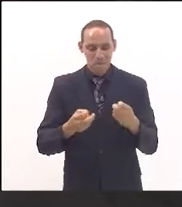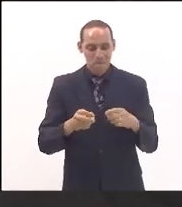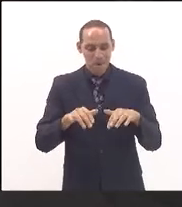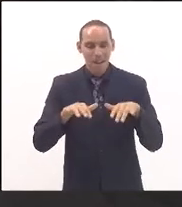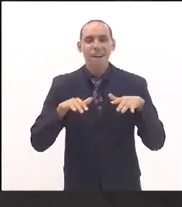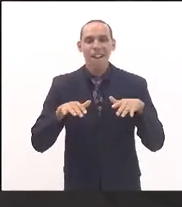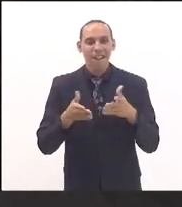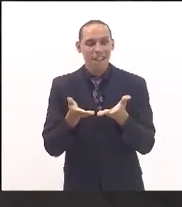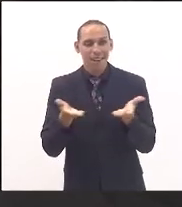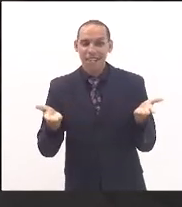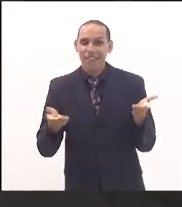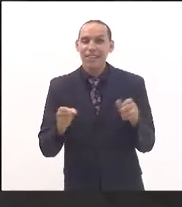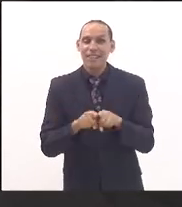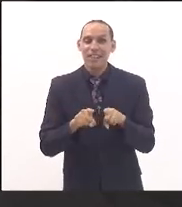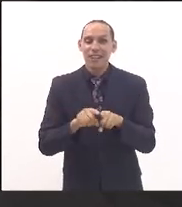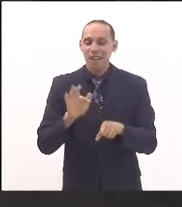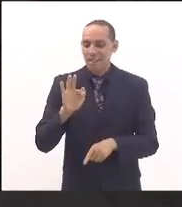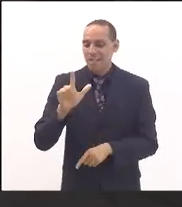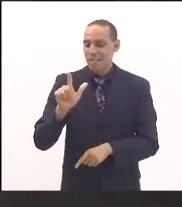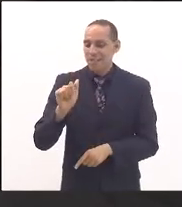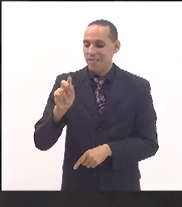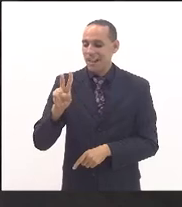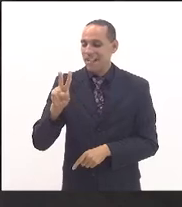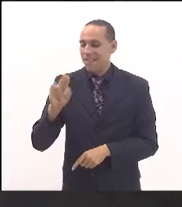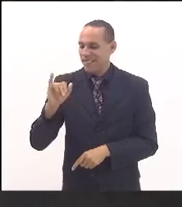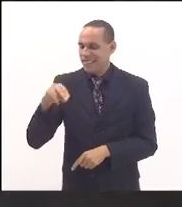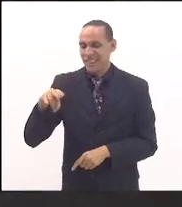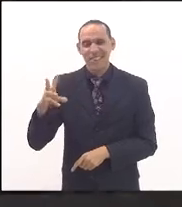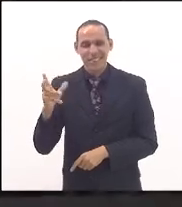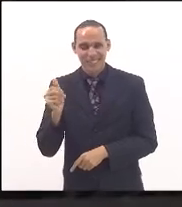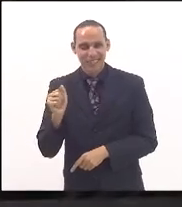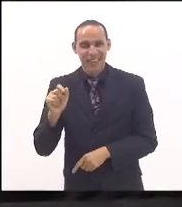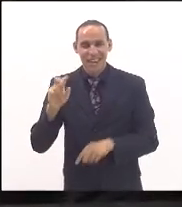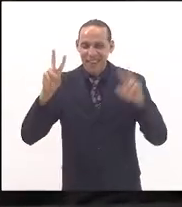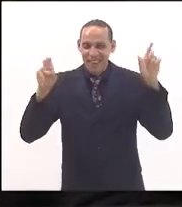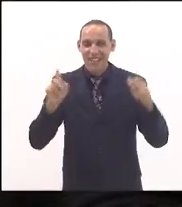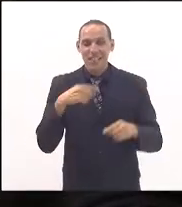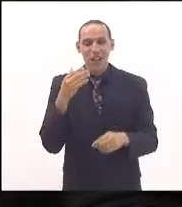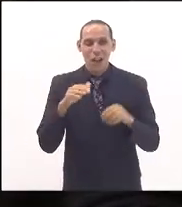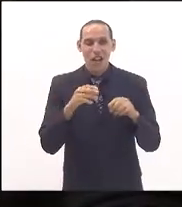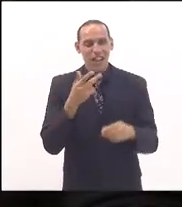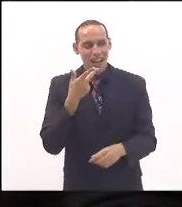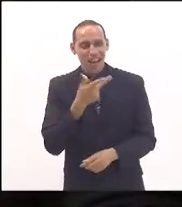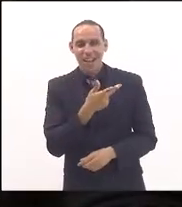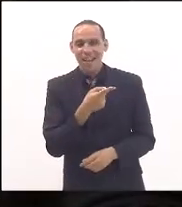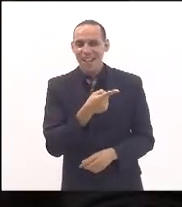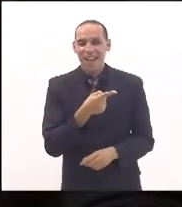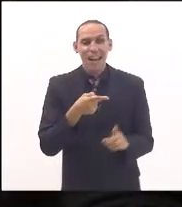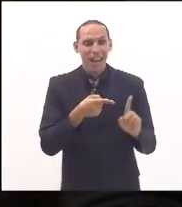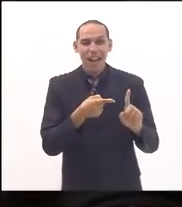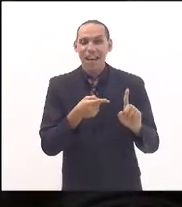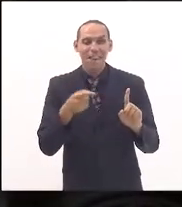plenário a Flavinha como a gente chama ficou extremamente feliz aos